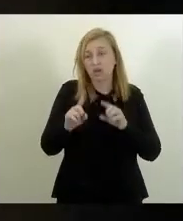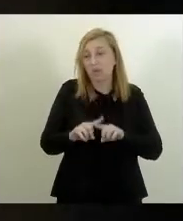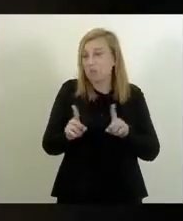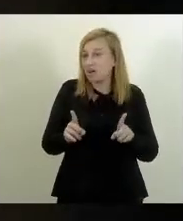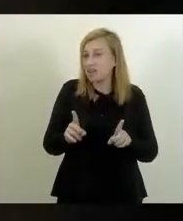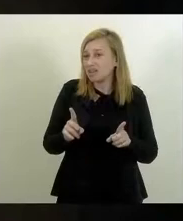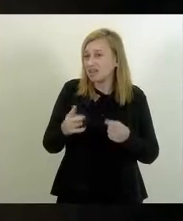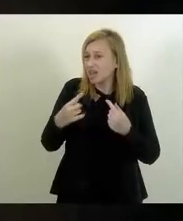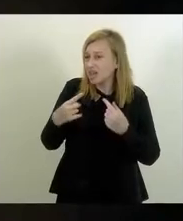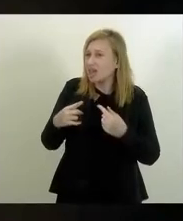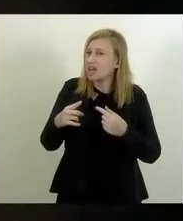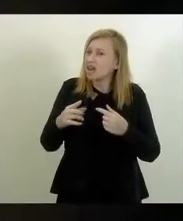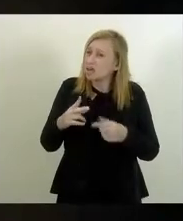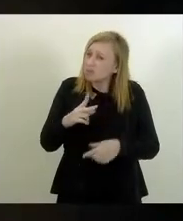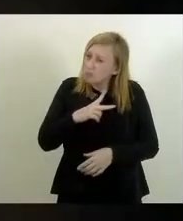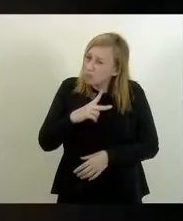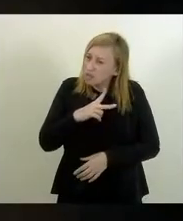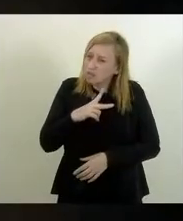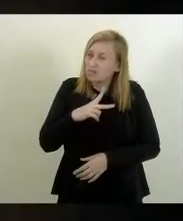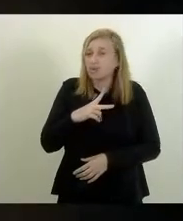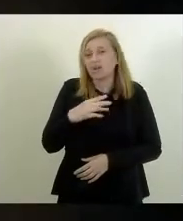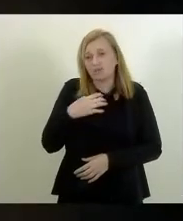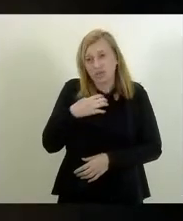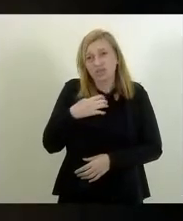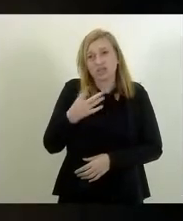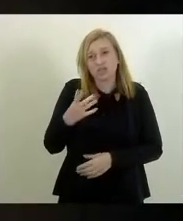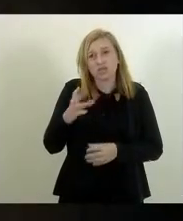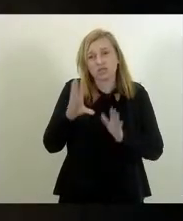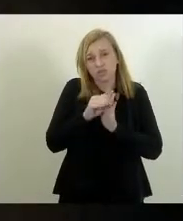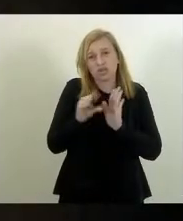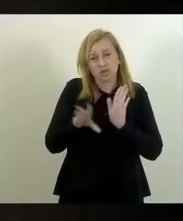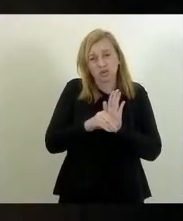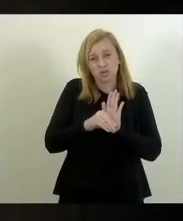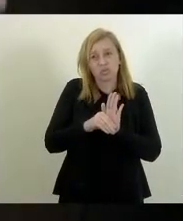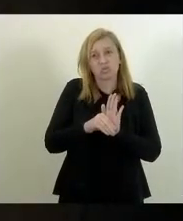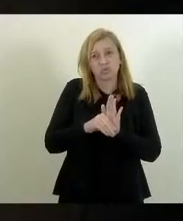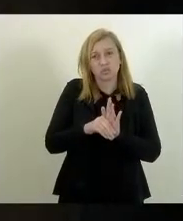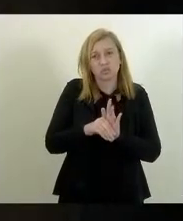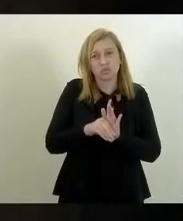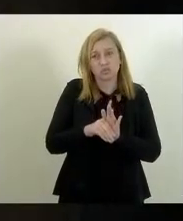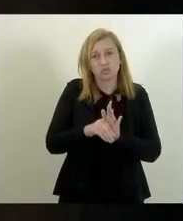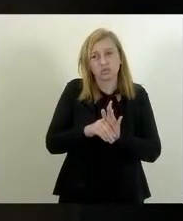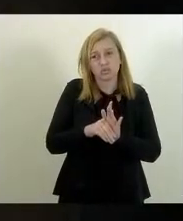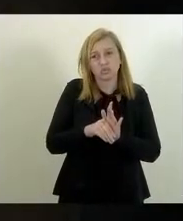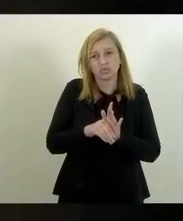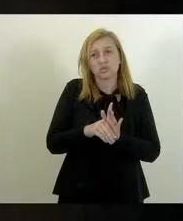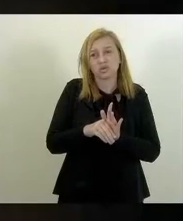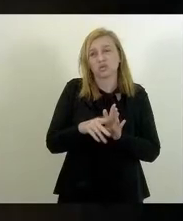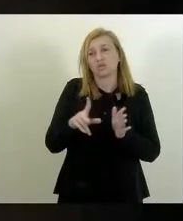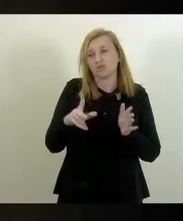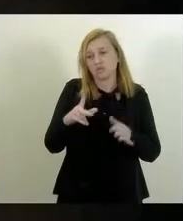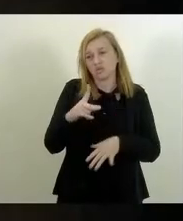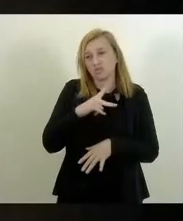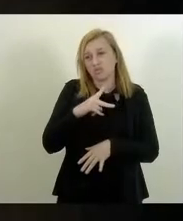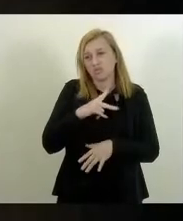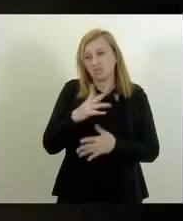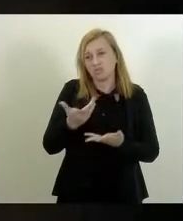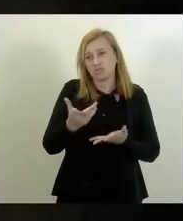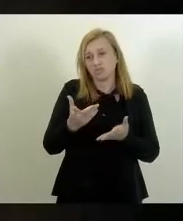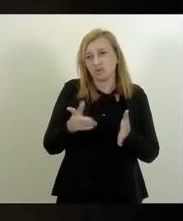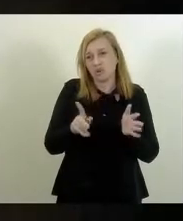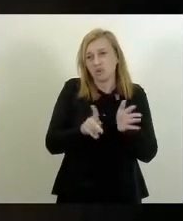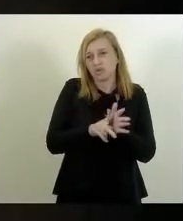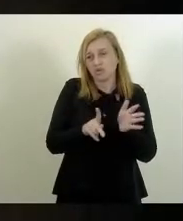de um ataque pessoal ao autor, mas o conteúdo do projeto eu considero absolutamente indigno do Parlamento Fluminense e da história